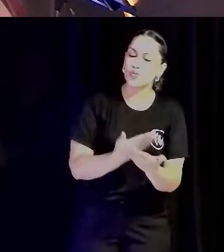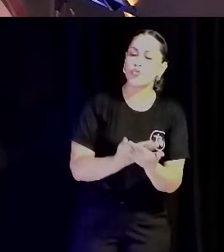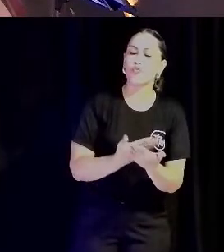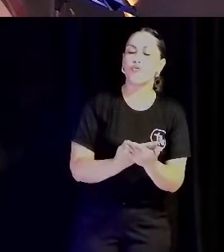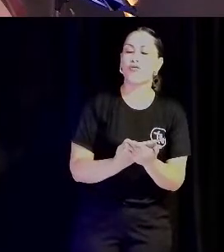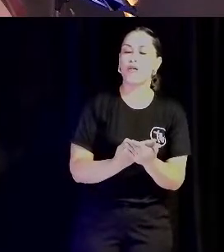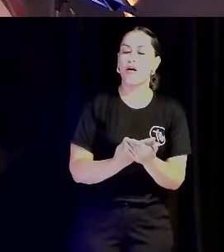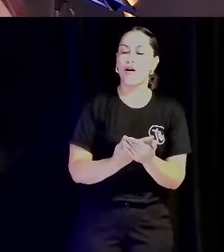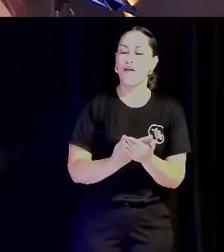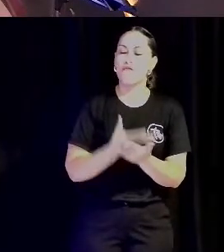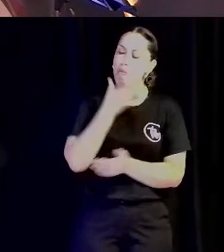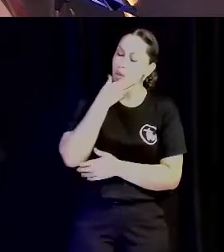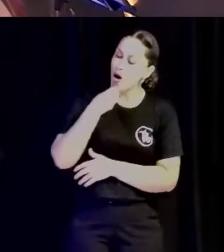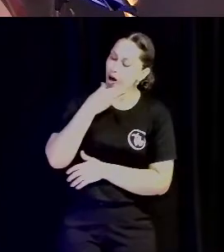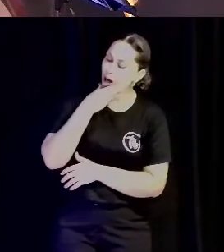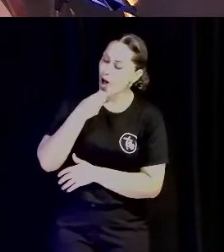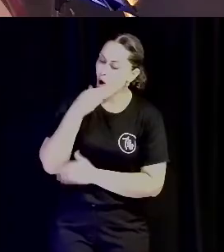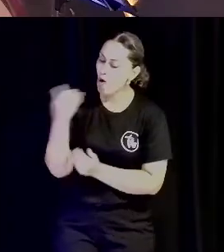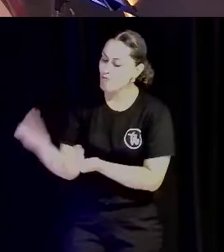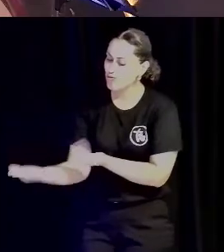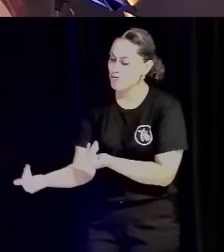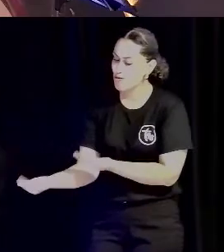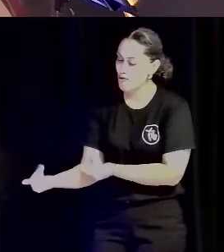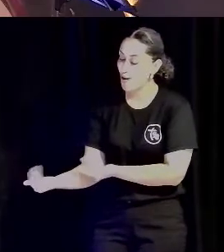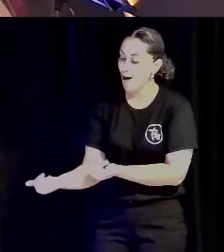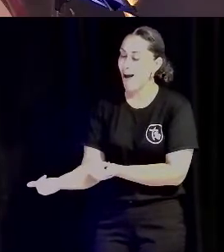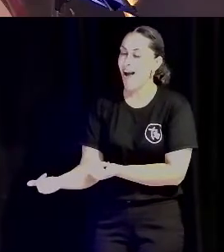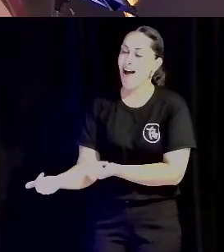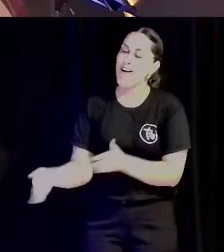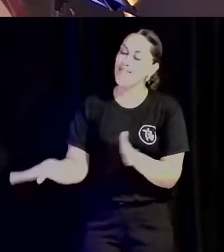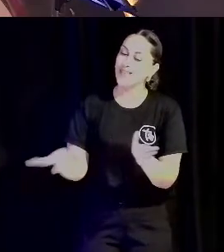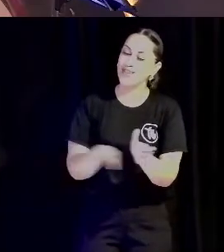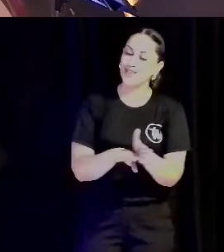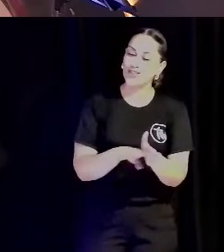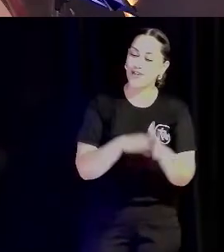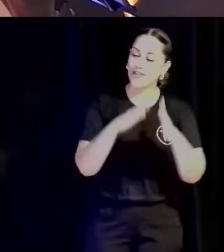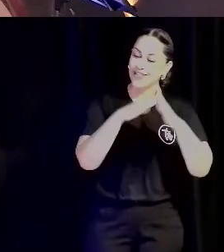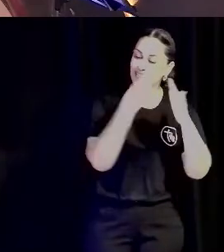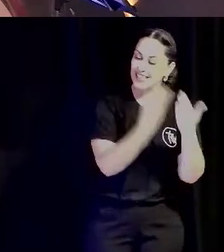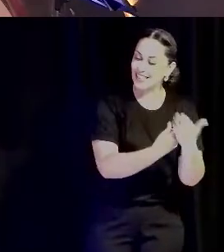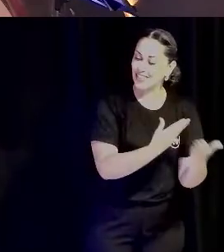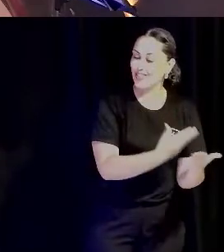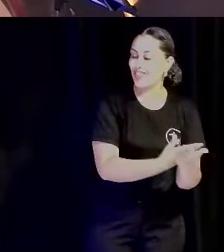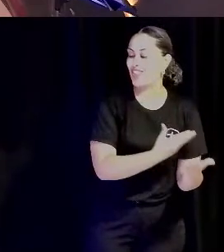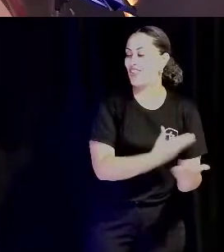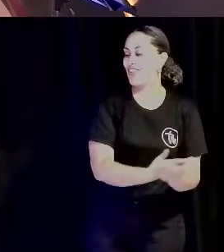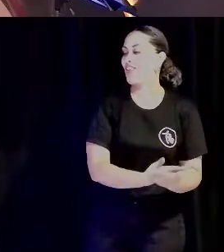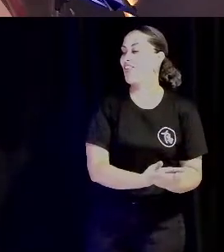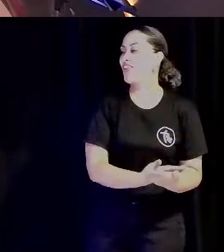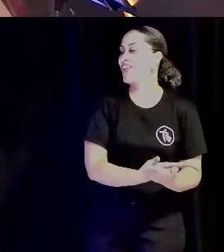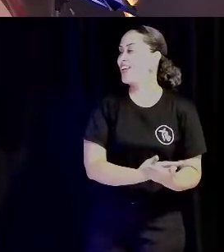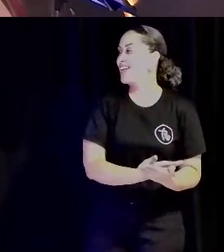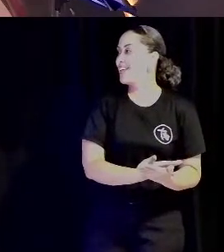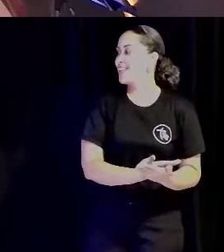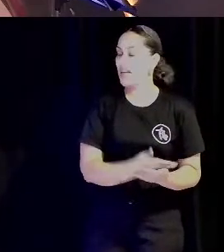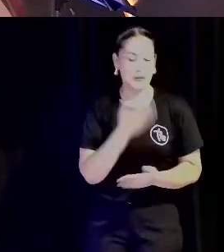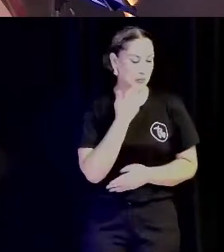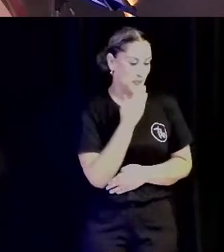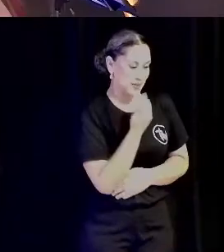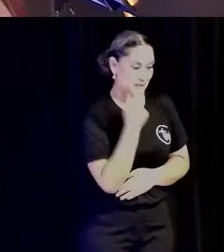aquele rapazinho, aquele rapazote, chegou no seminário, como é que é a comida? E a